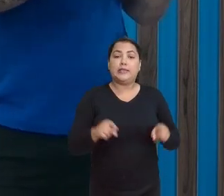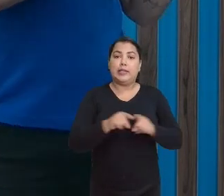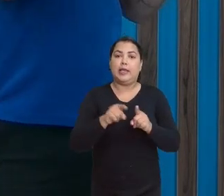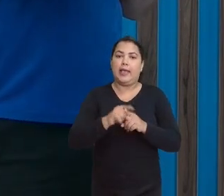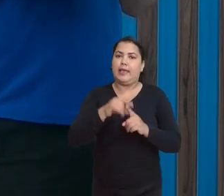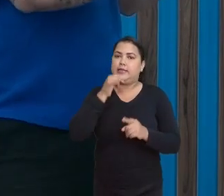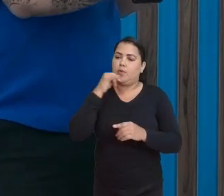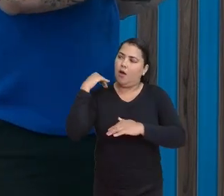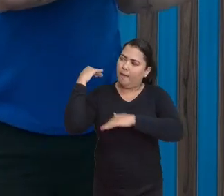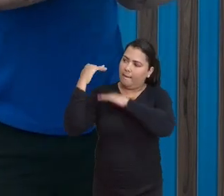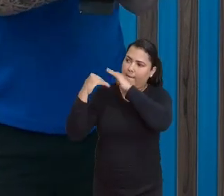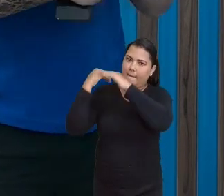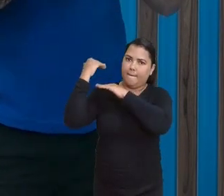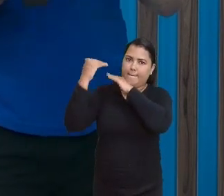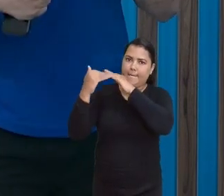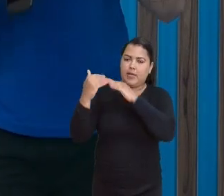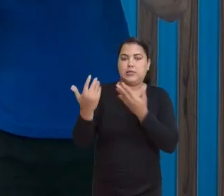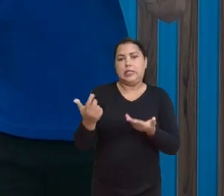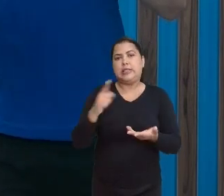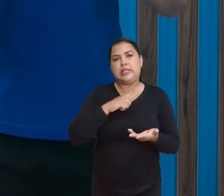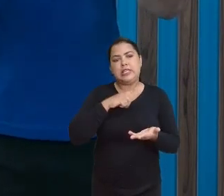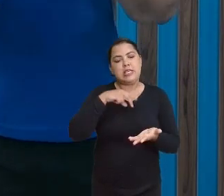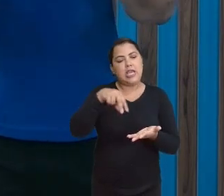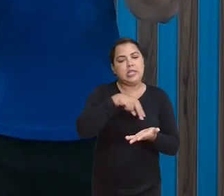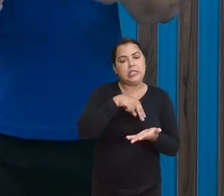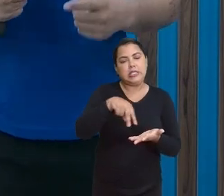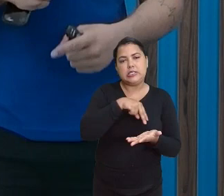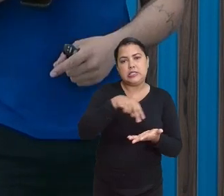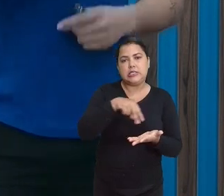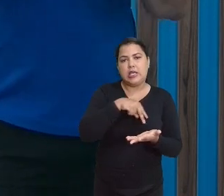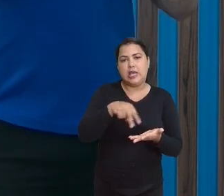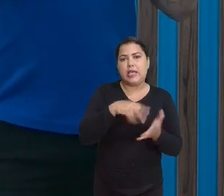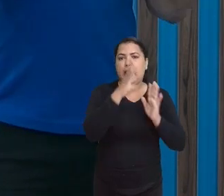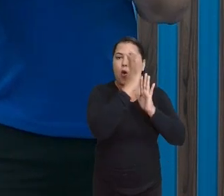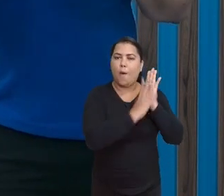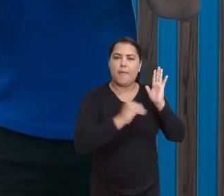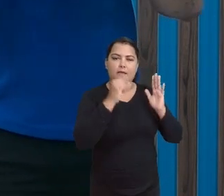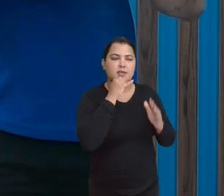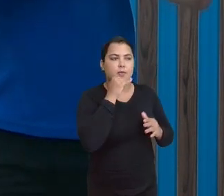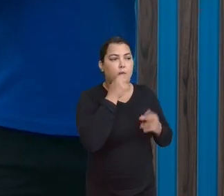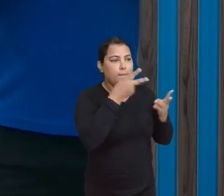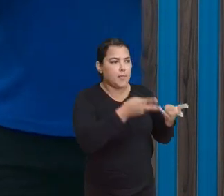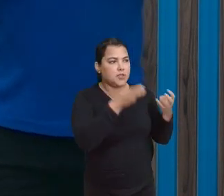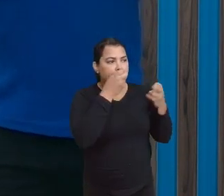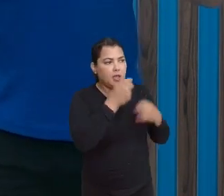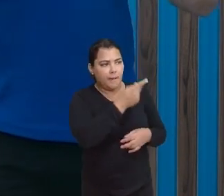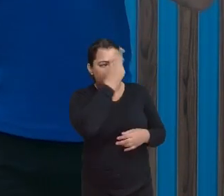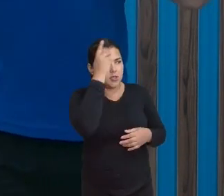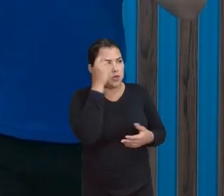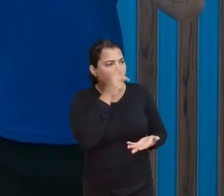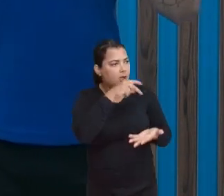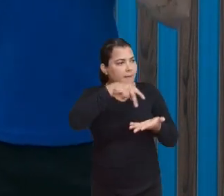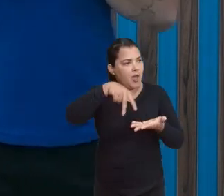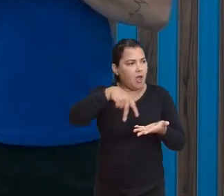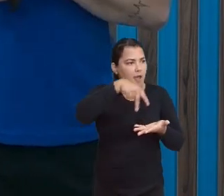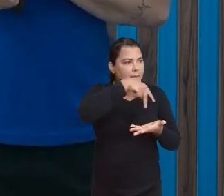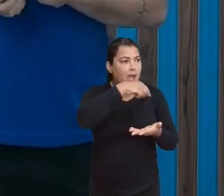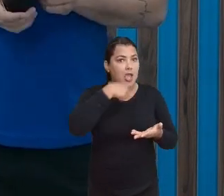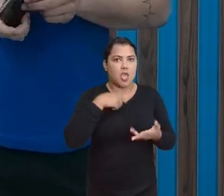das danças primitivas, que é aquelas danças imitativas, e aí a gente tem alguns